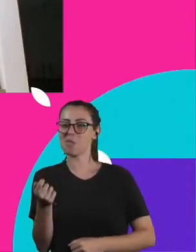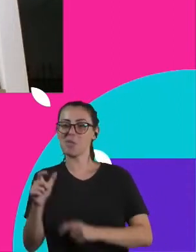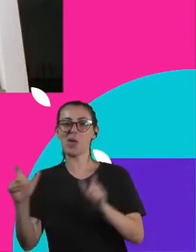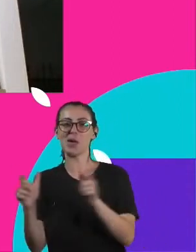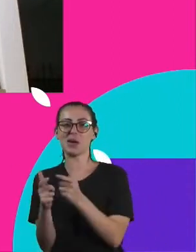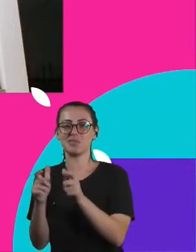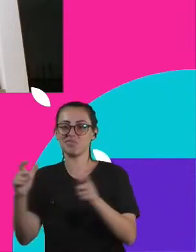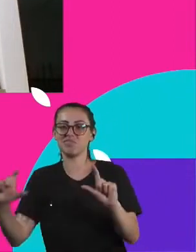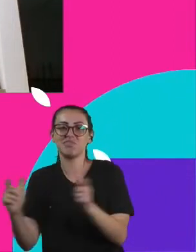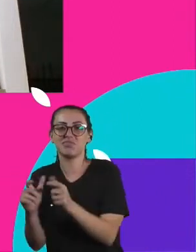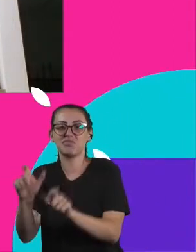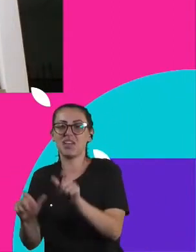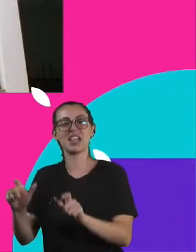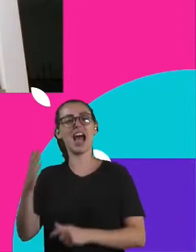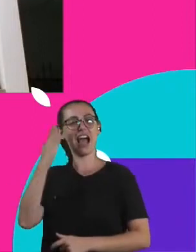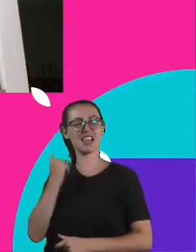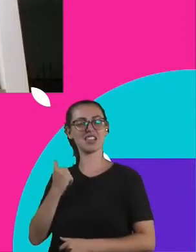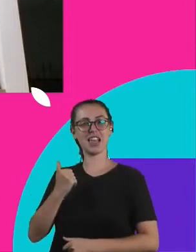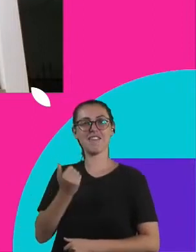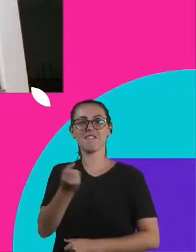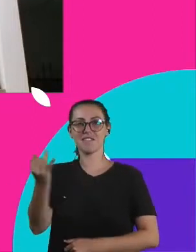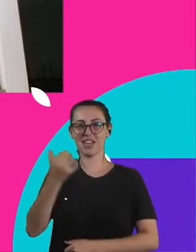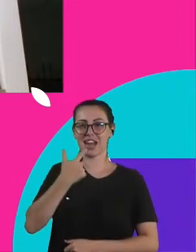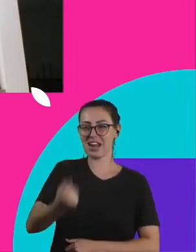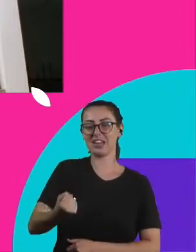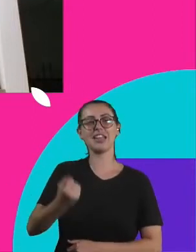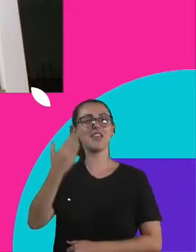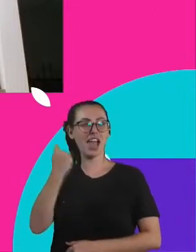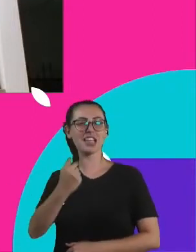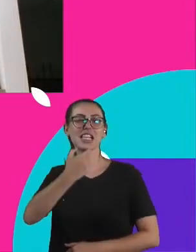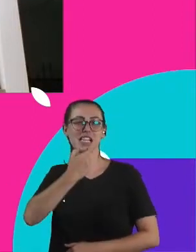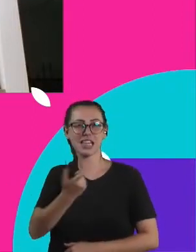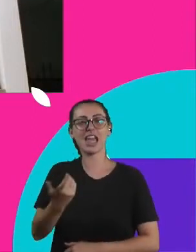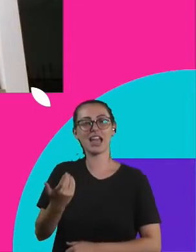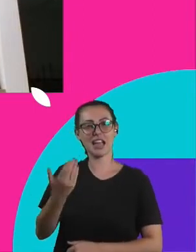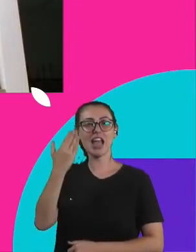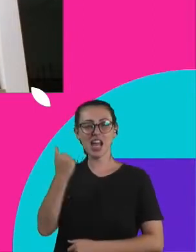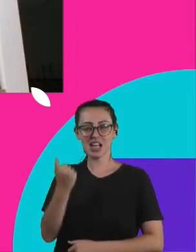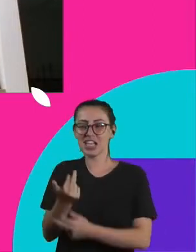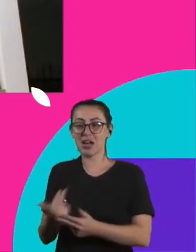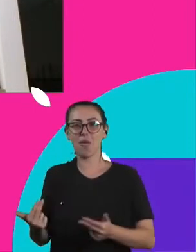3 idiomas, e a favela falando 1% falando inglês, e, no entanto, sequer com a